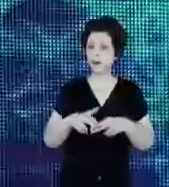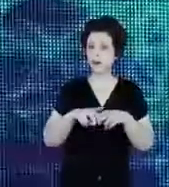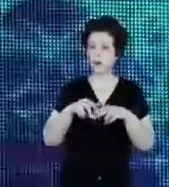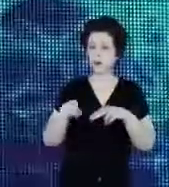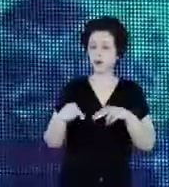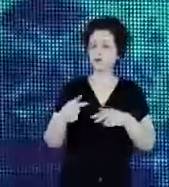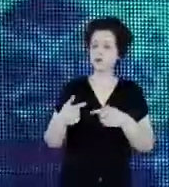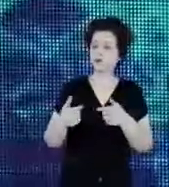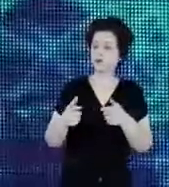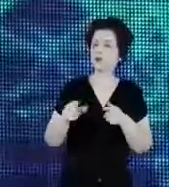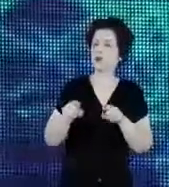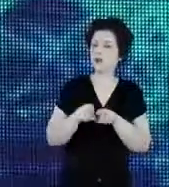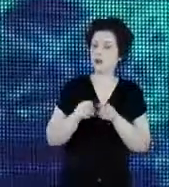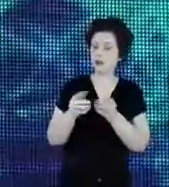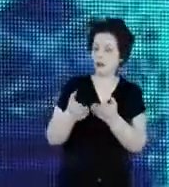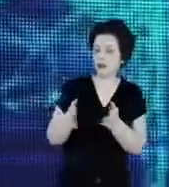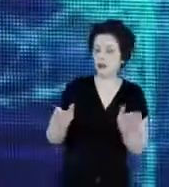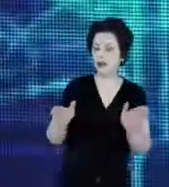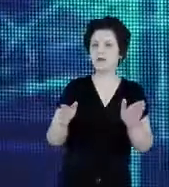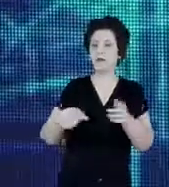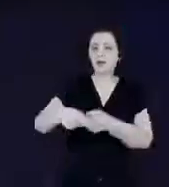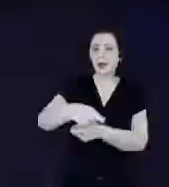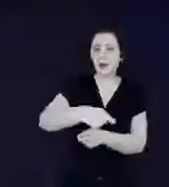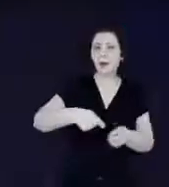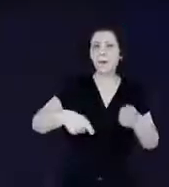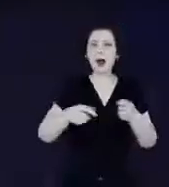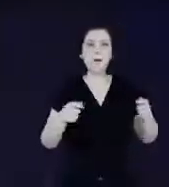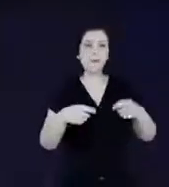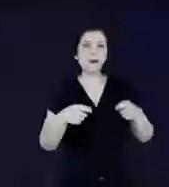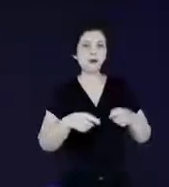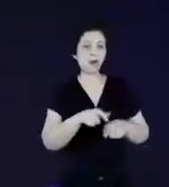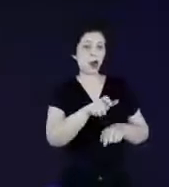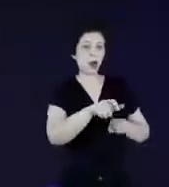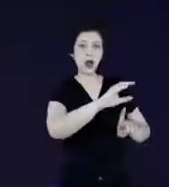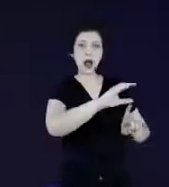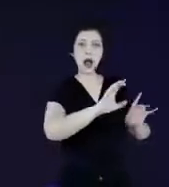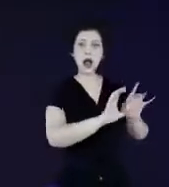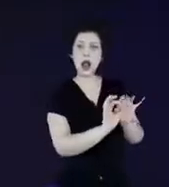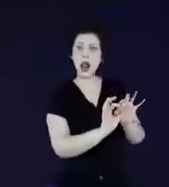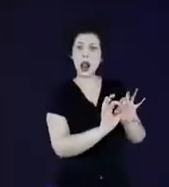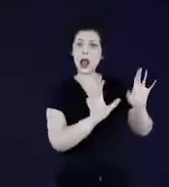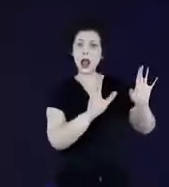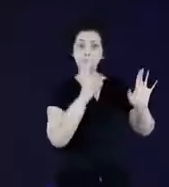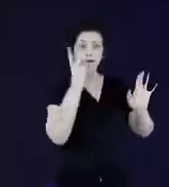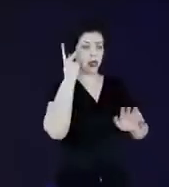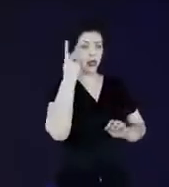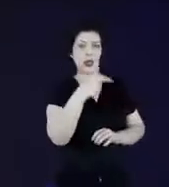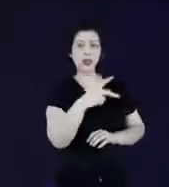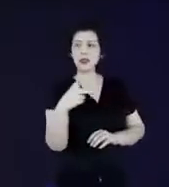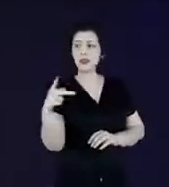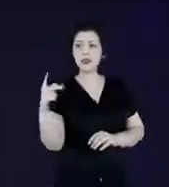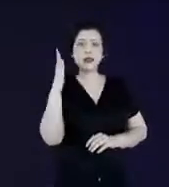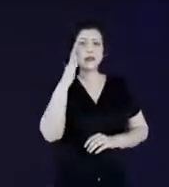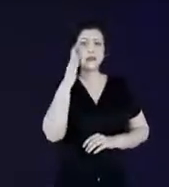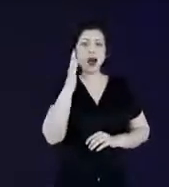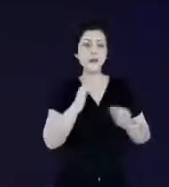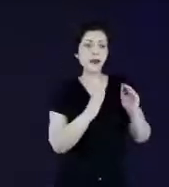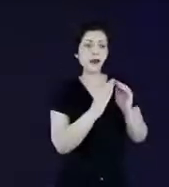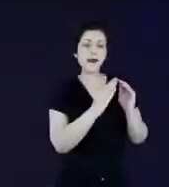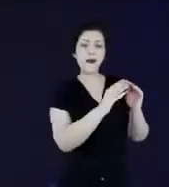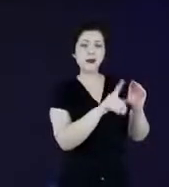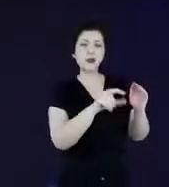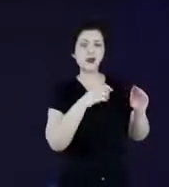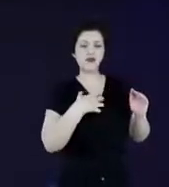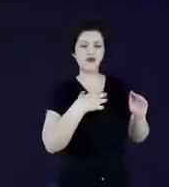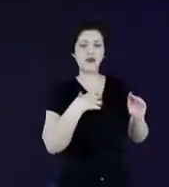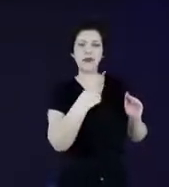tratando também da abertura de mercado, consumidor livre, fazer com que o consumidor residencial de baixa tensão possa escolher o seu